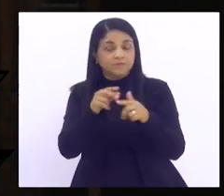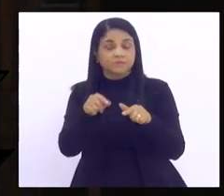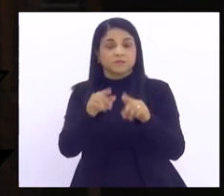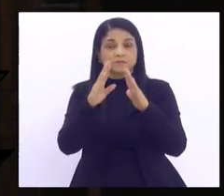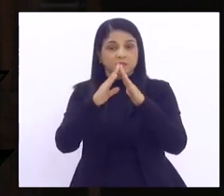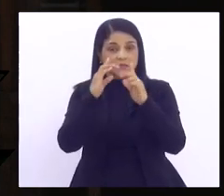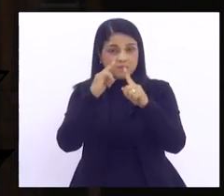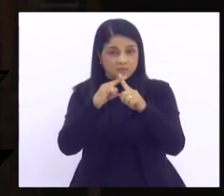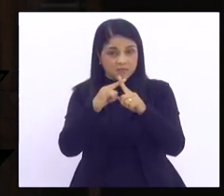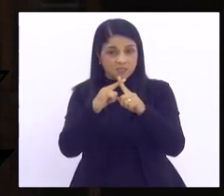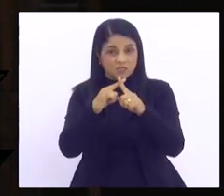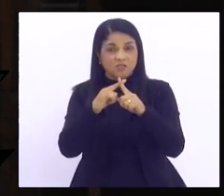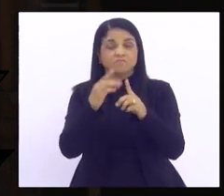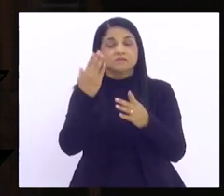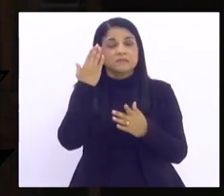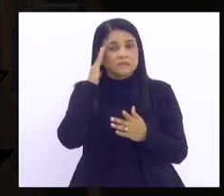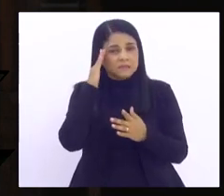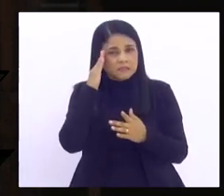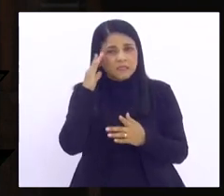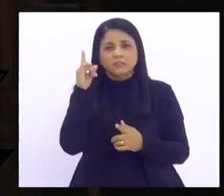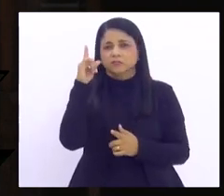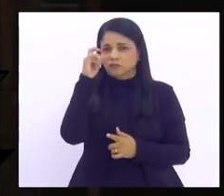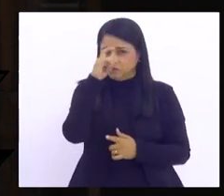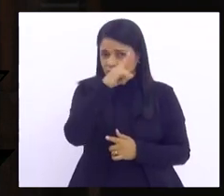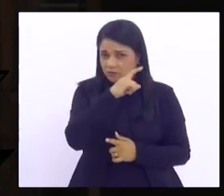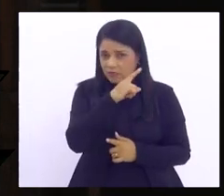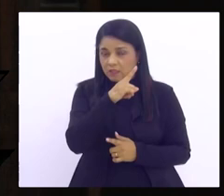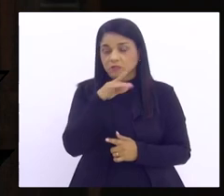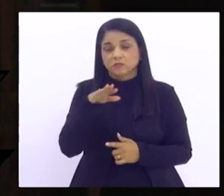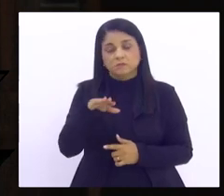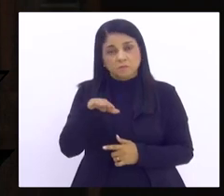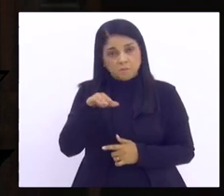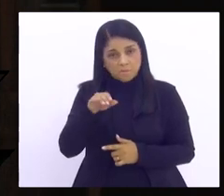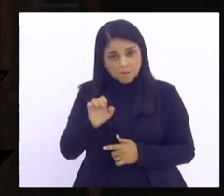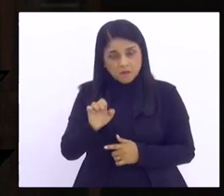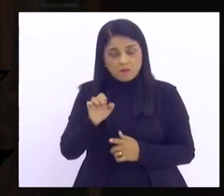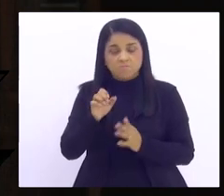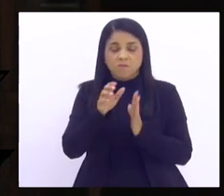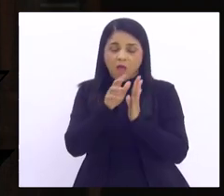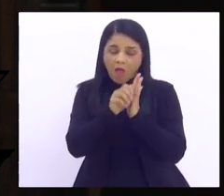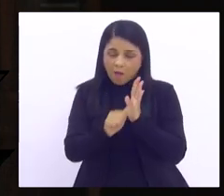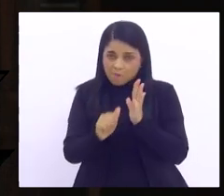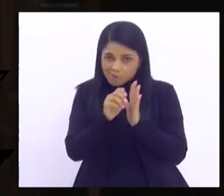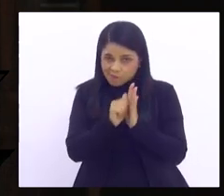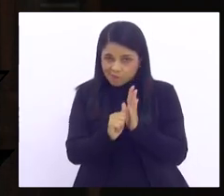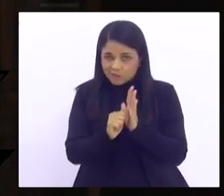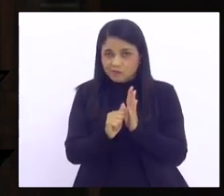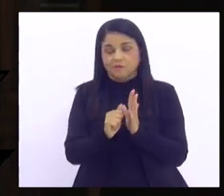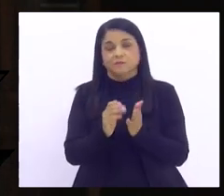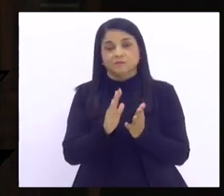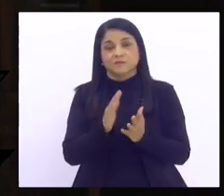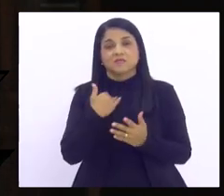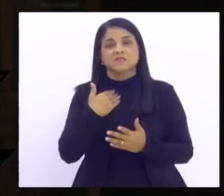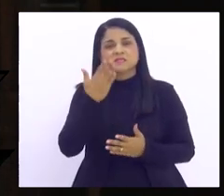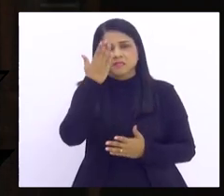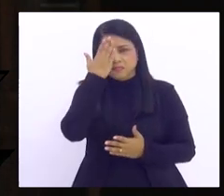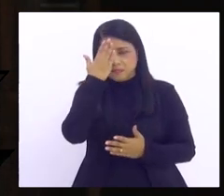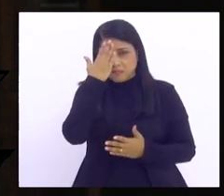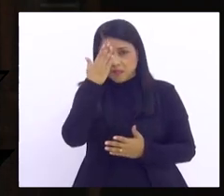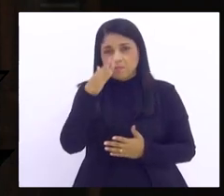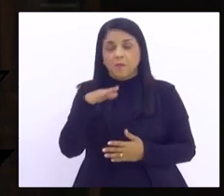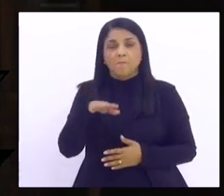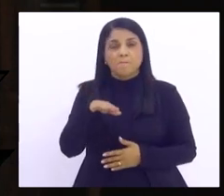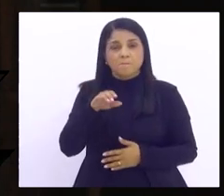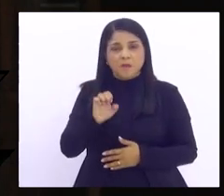as situações difíceis que levam mães a abortar. Muita mãe é